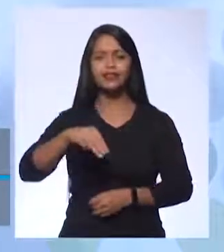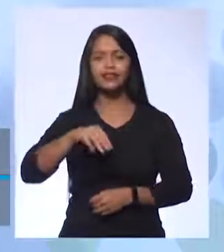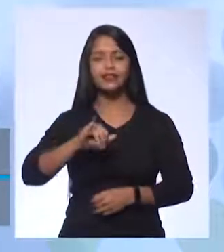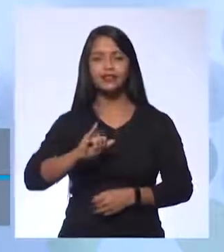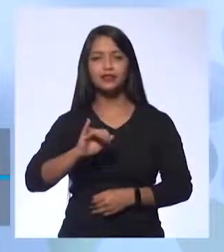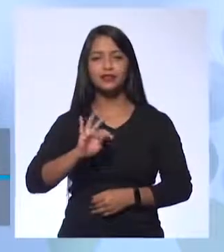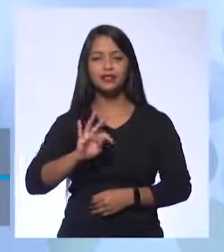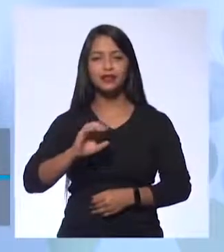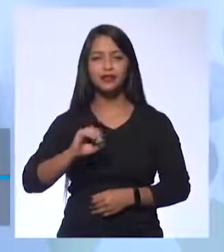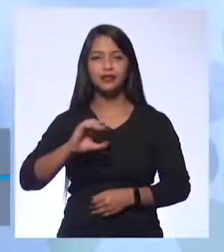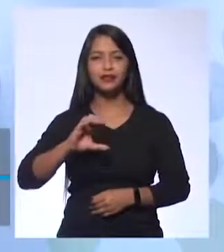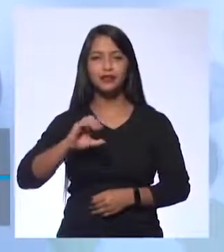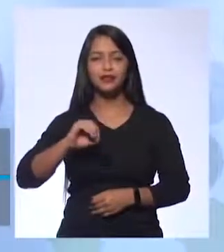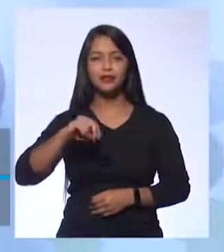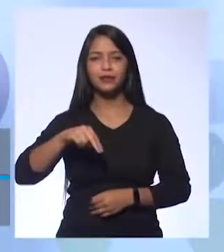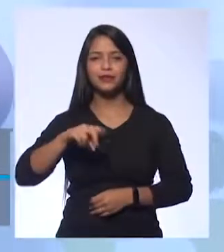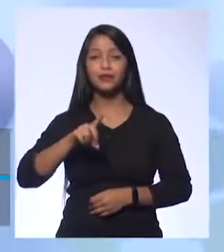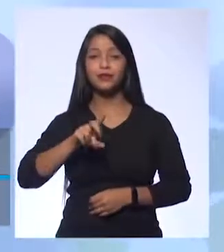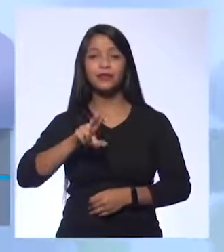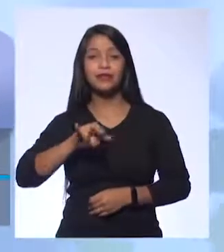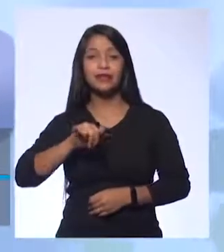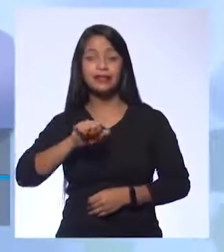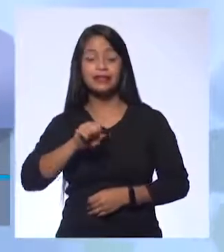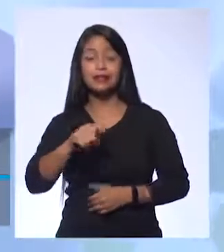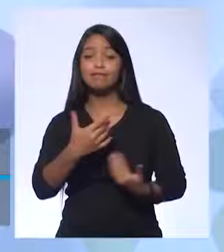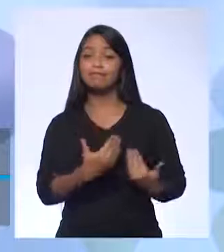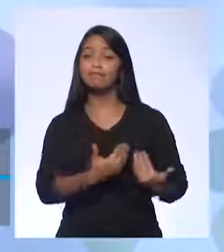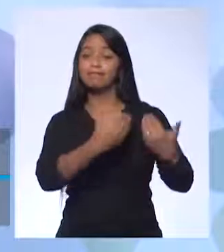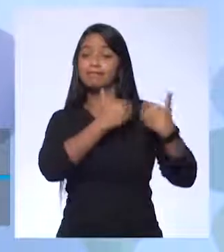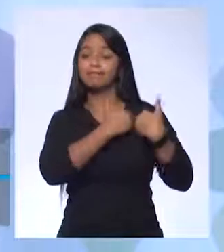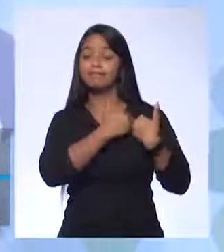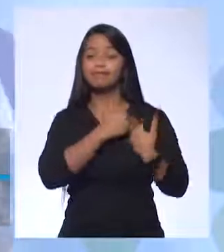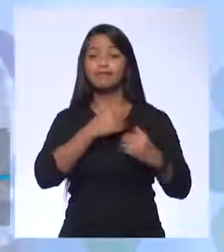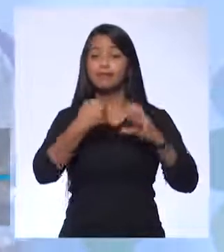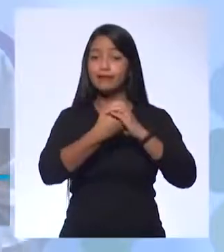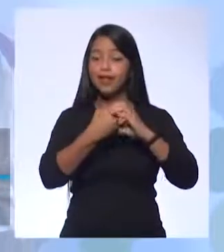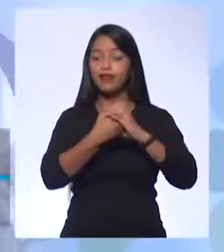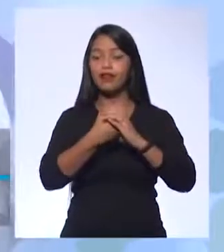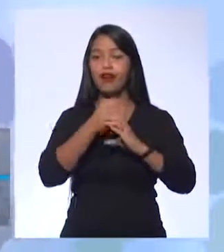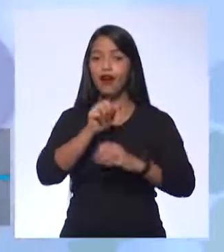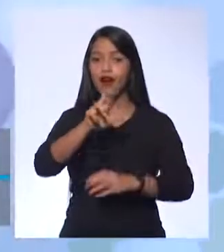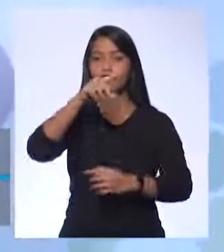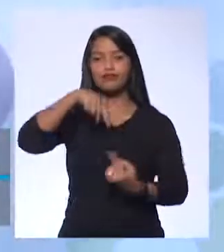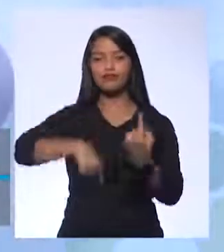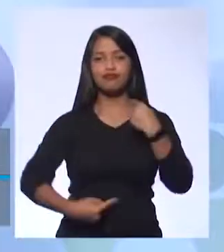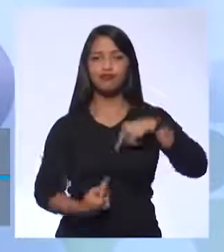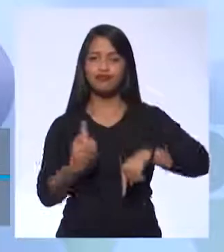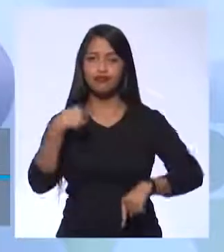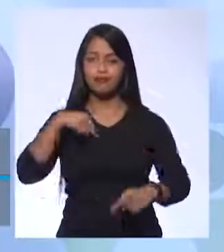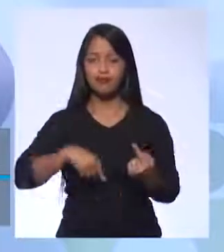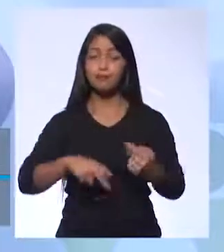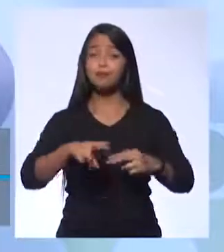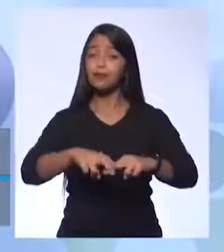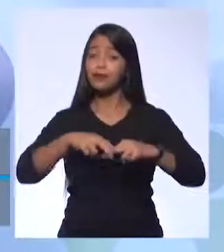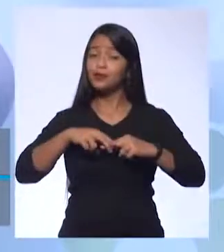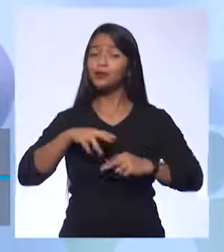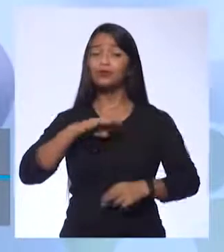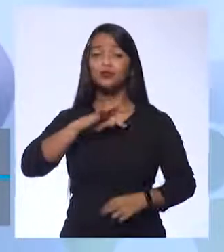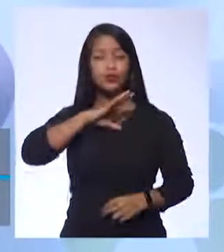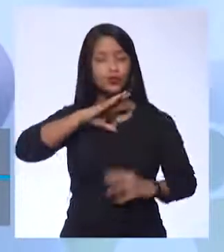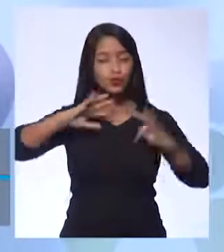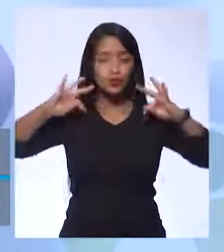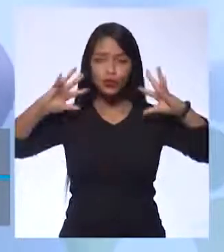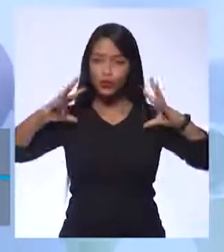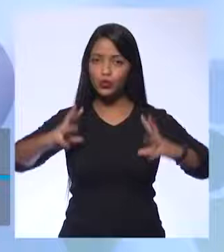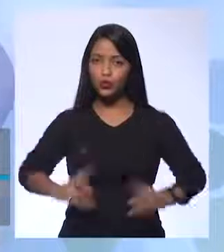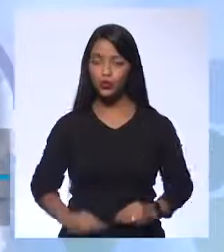é responsável pela respiração celular. Então, todas as células do nosso corpo precisam receber essas moléculas de